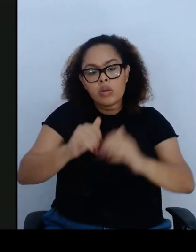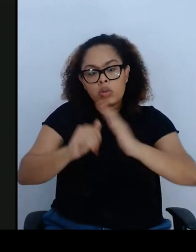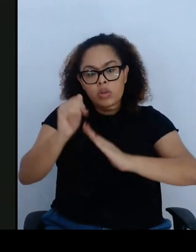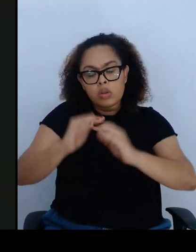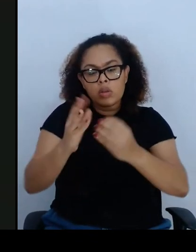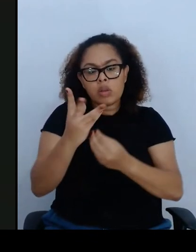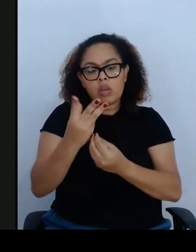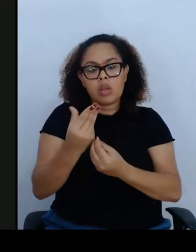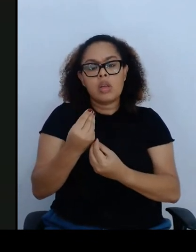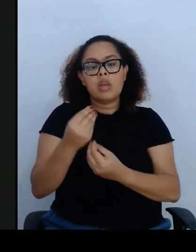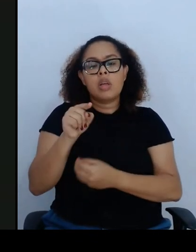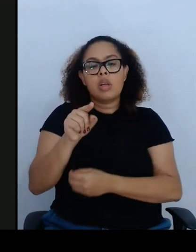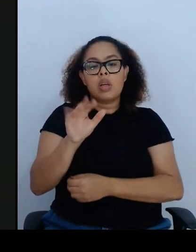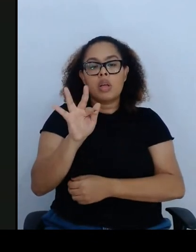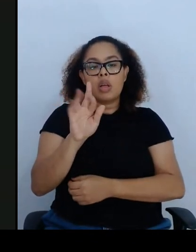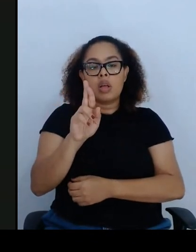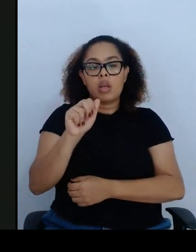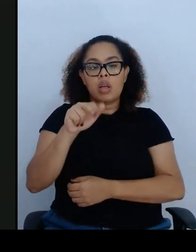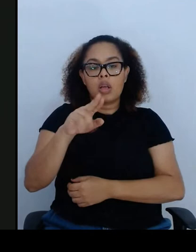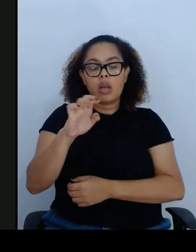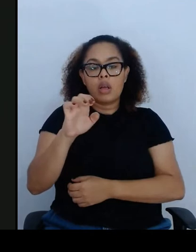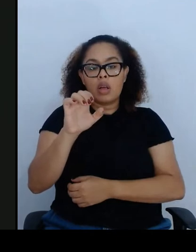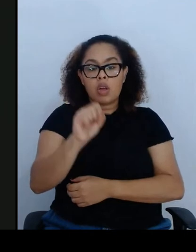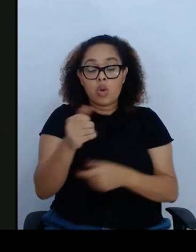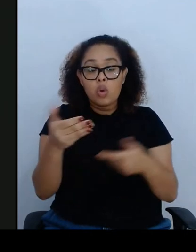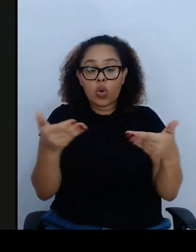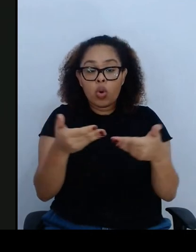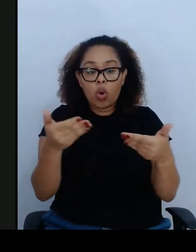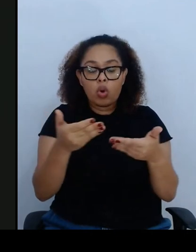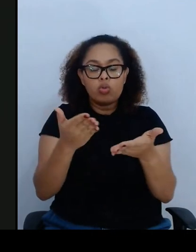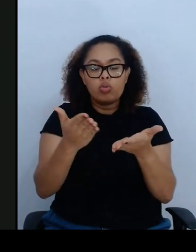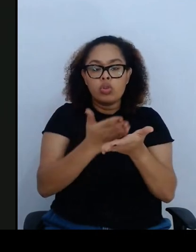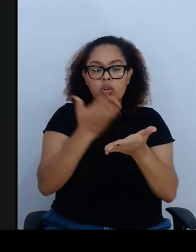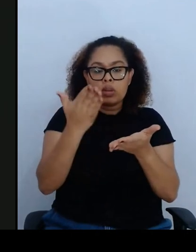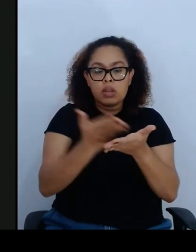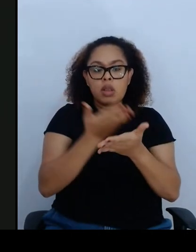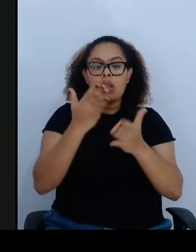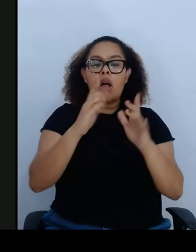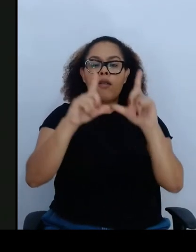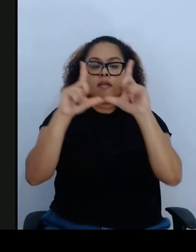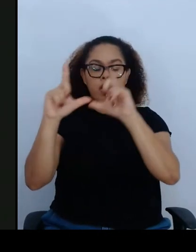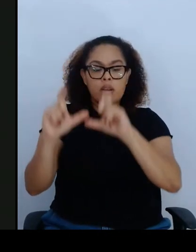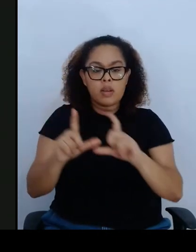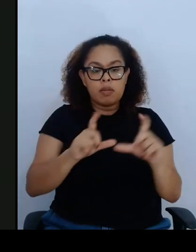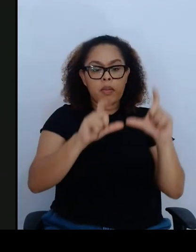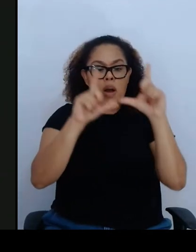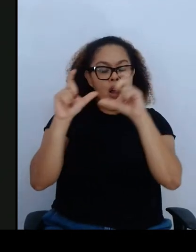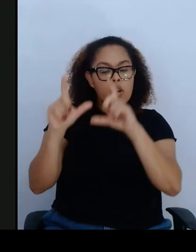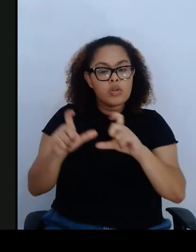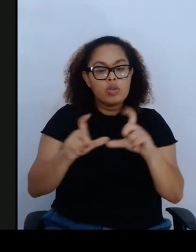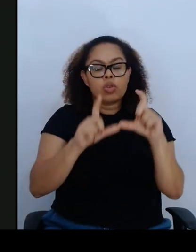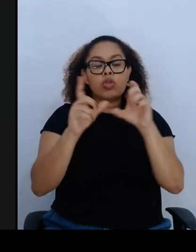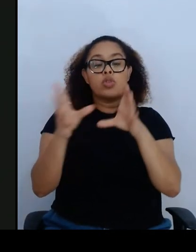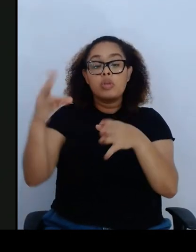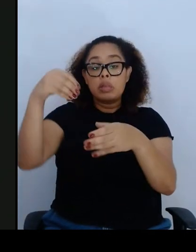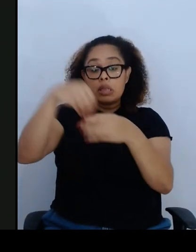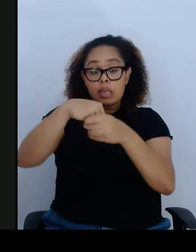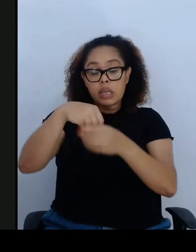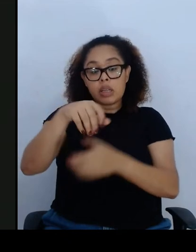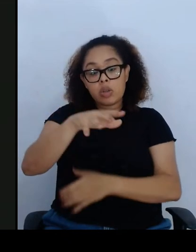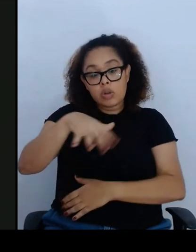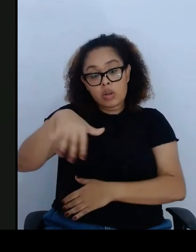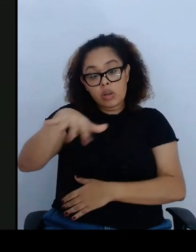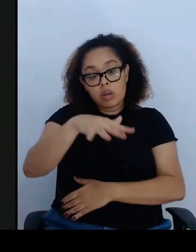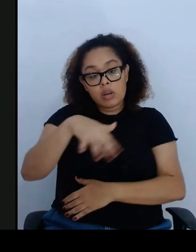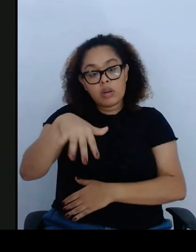hoje temos fragmentos livros imagens que estavam no estúdio dele que foi